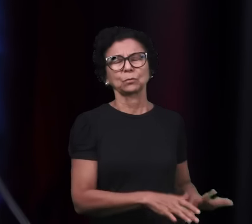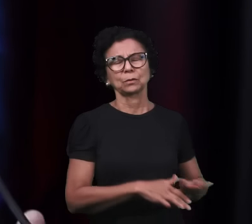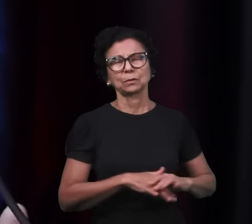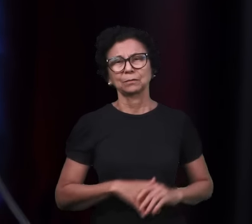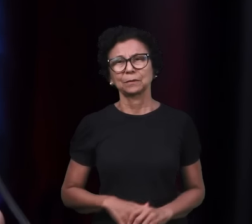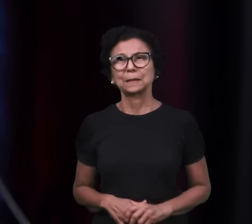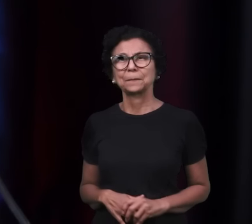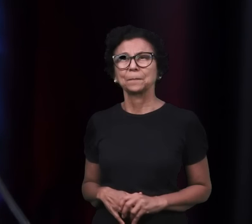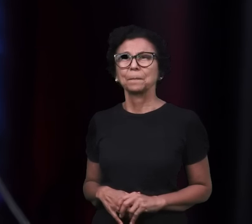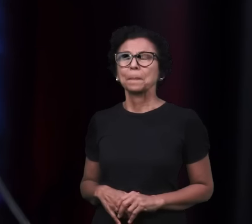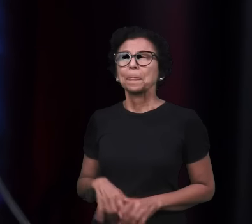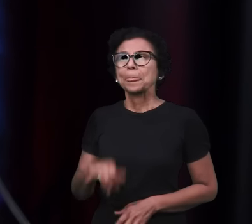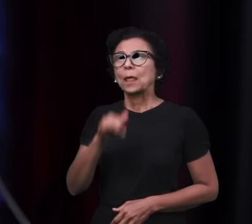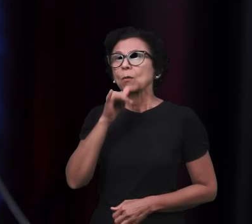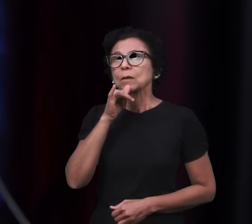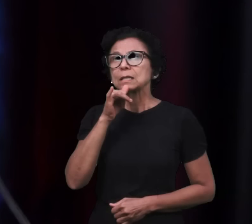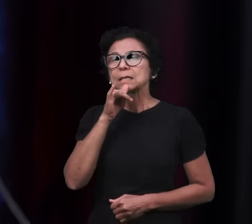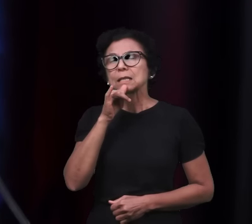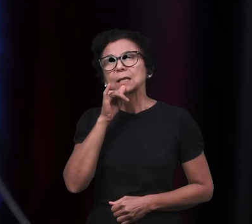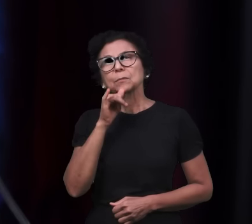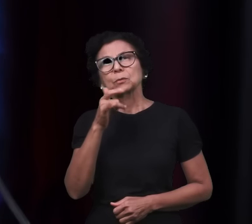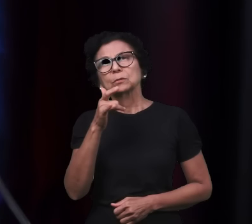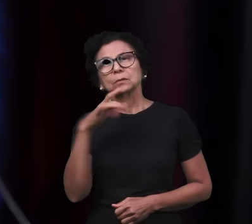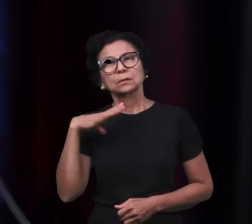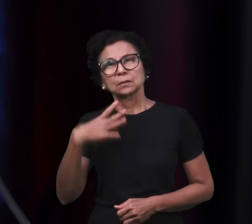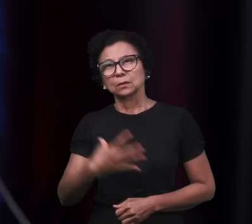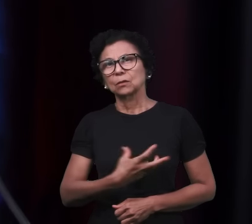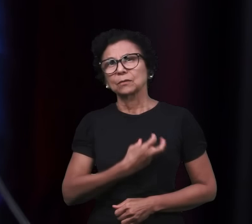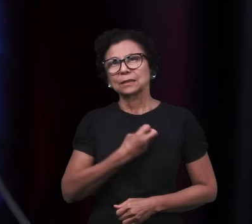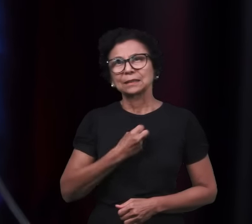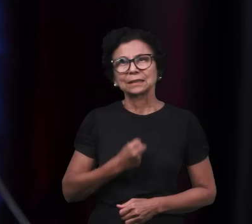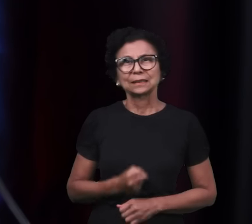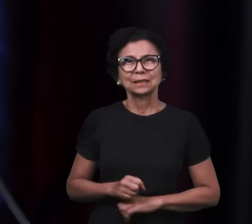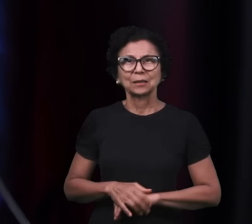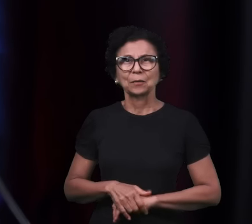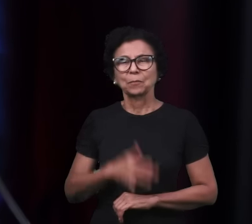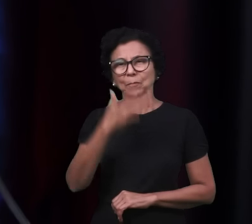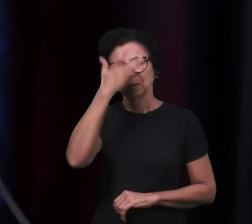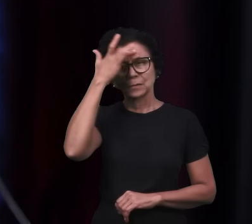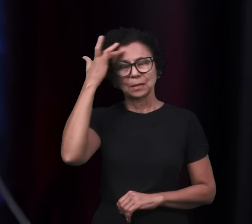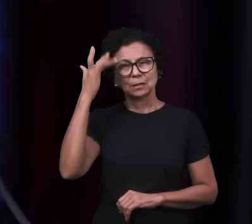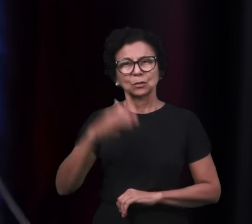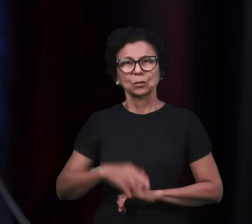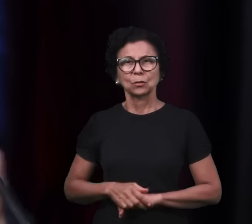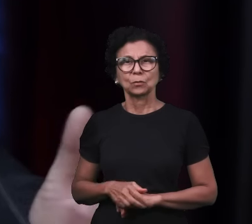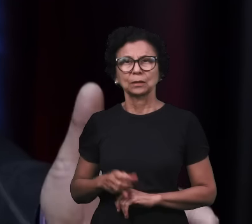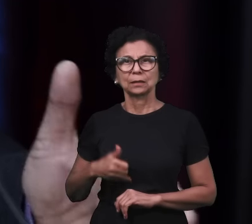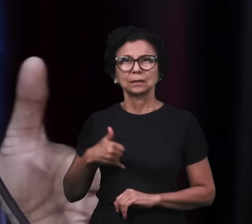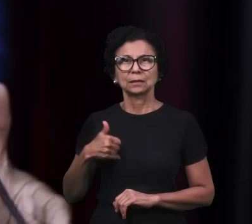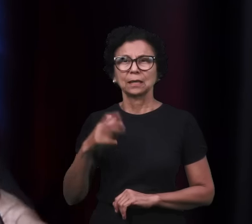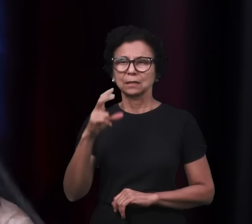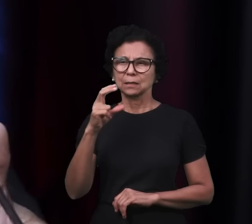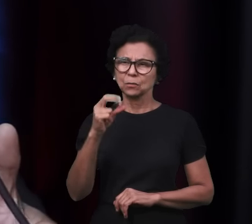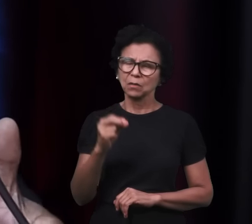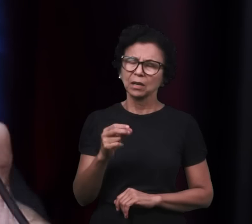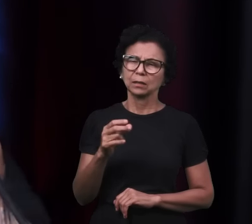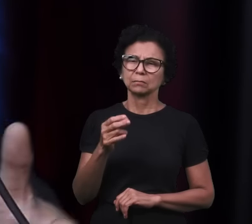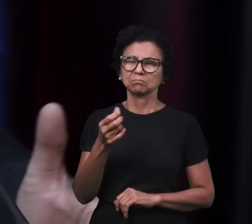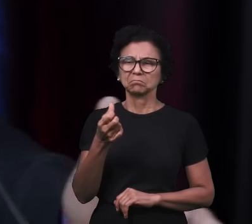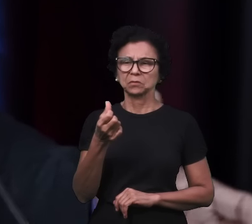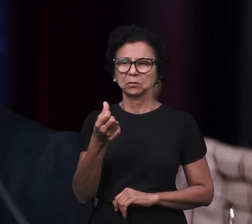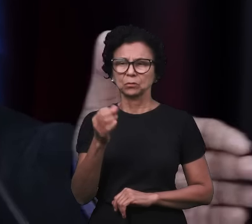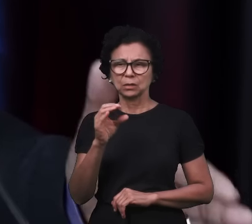salvação, uma pessoa de 50, 60 anos, que teve toda uma vida